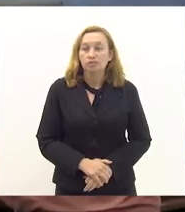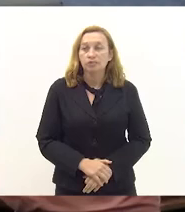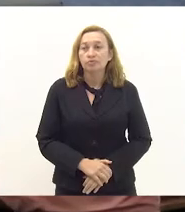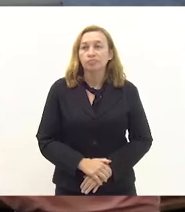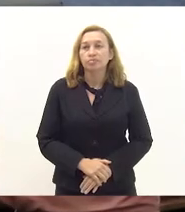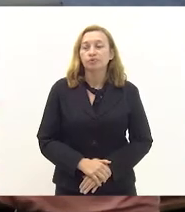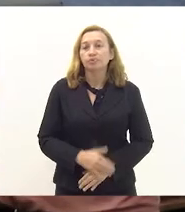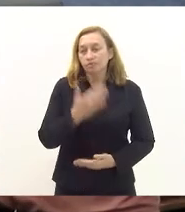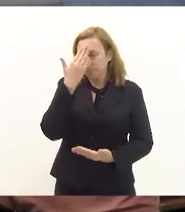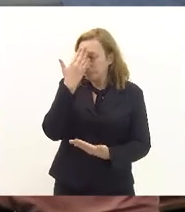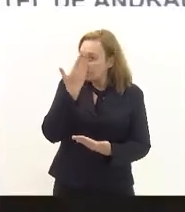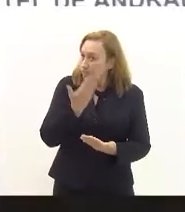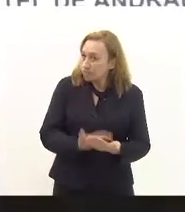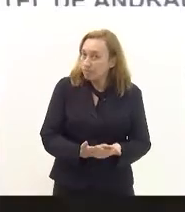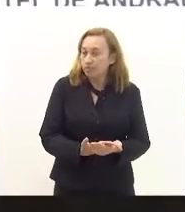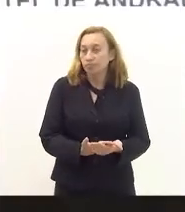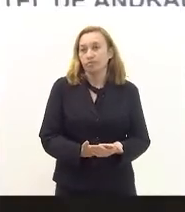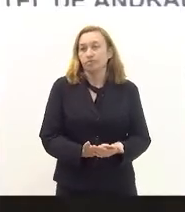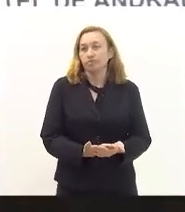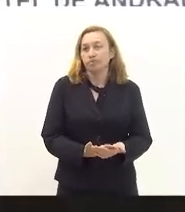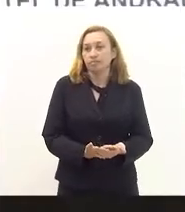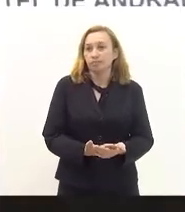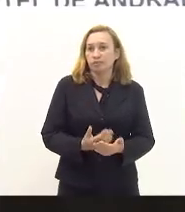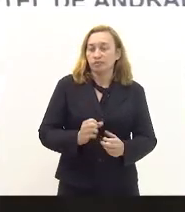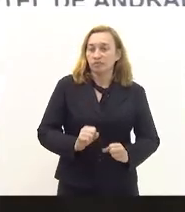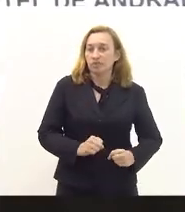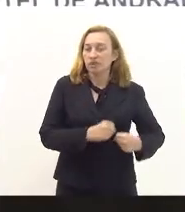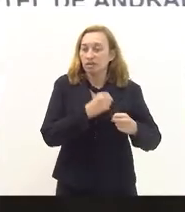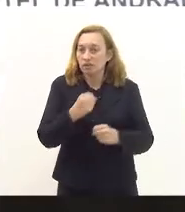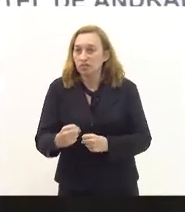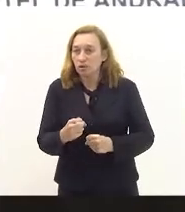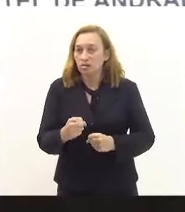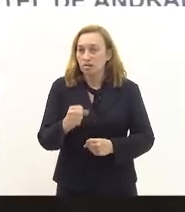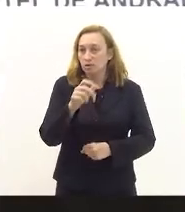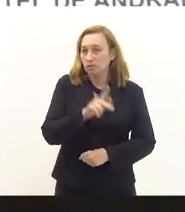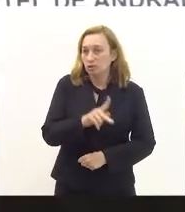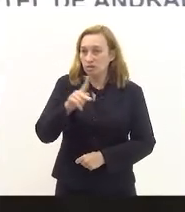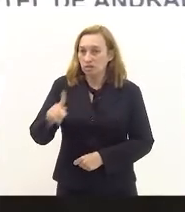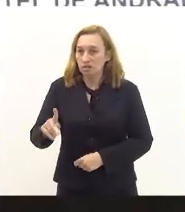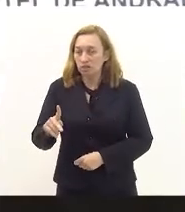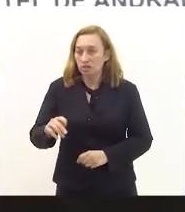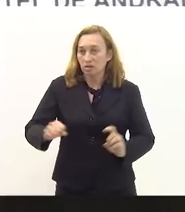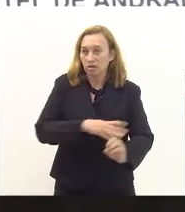Confiamos em que as forças progressistas da sociedade brasileira,